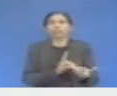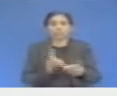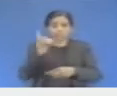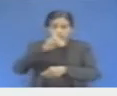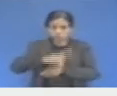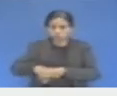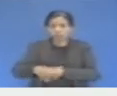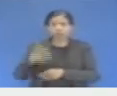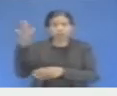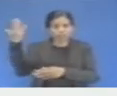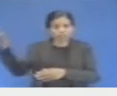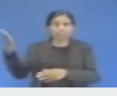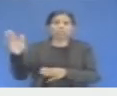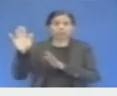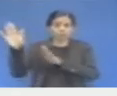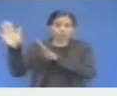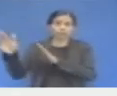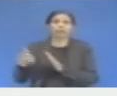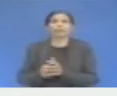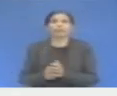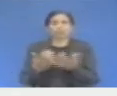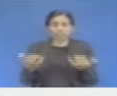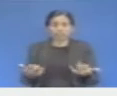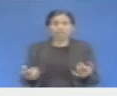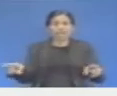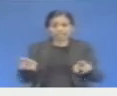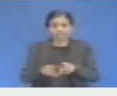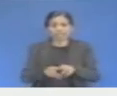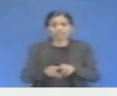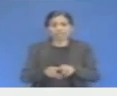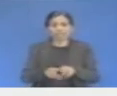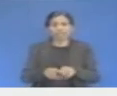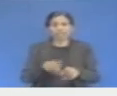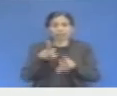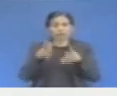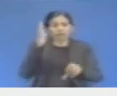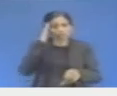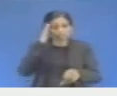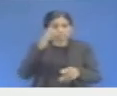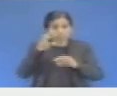coreania, nebe ma kohin lorong sai reconhecido ya mundo, tambahau no dar